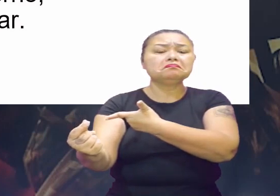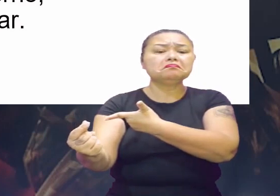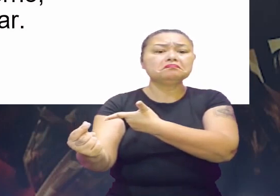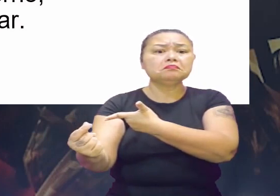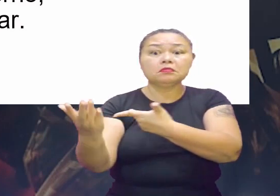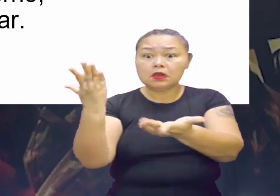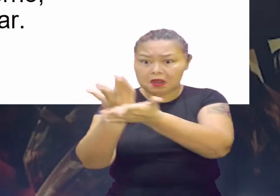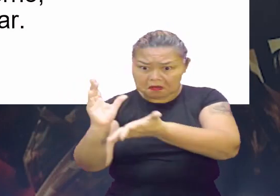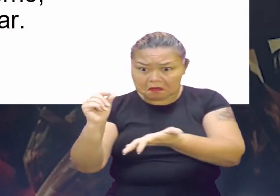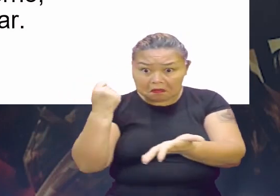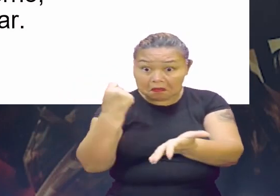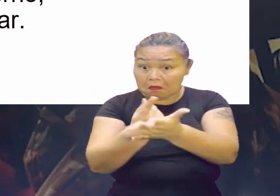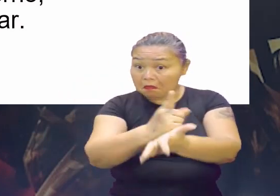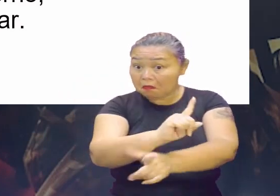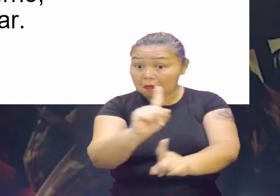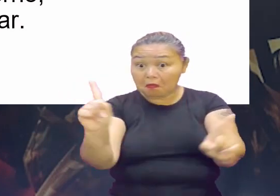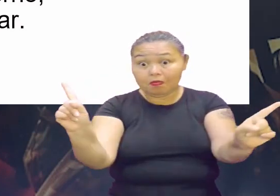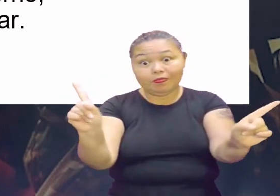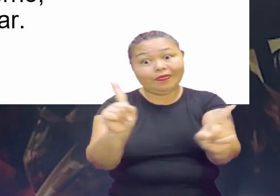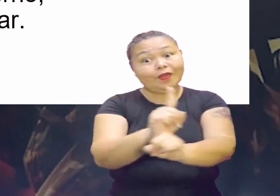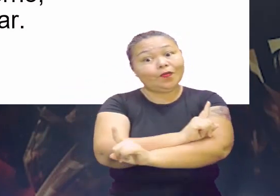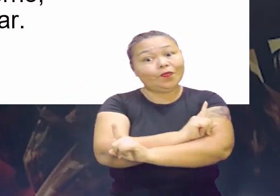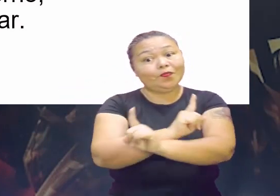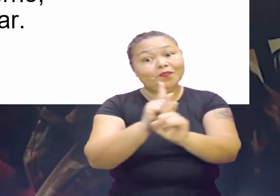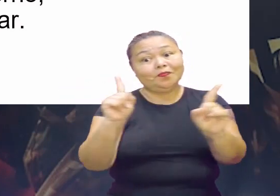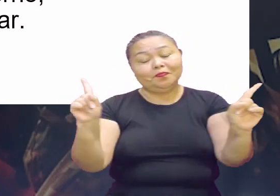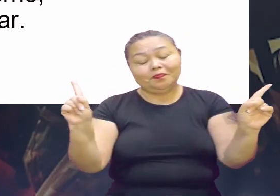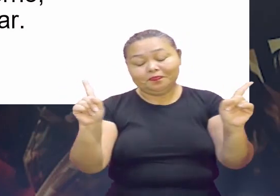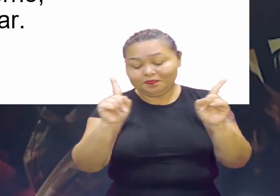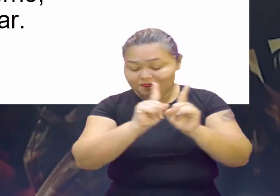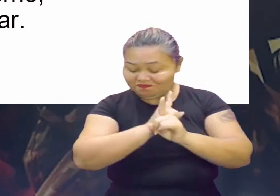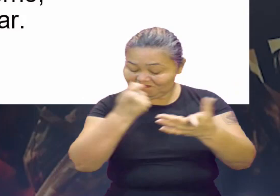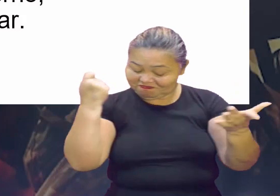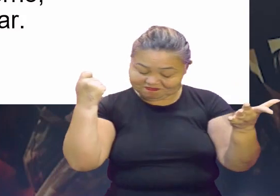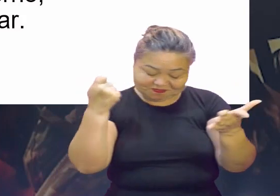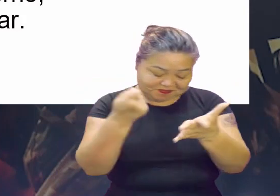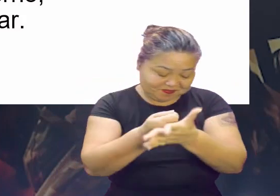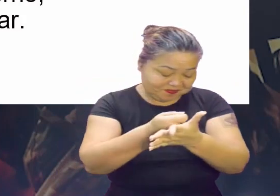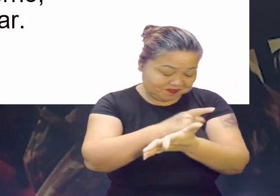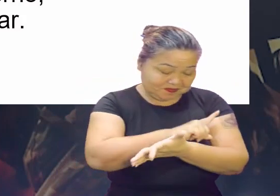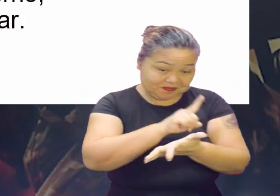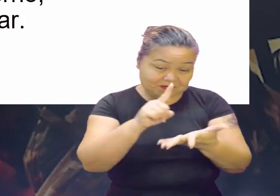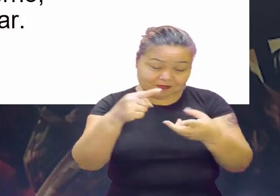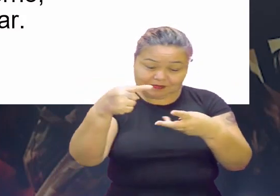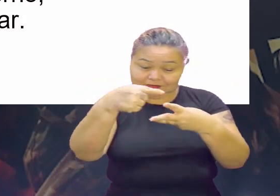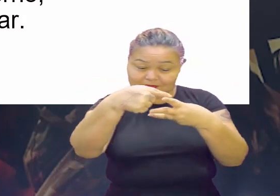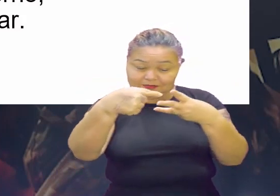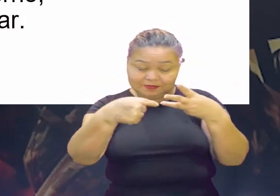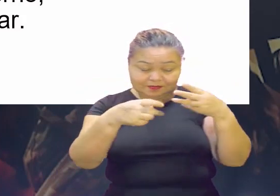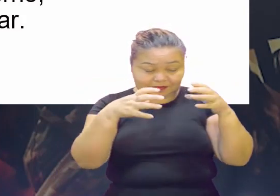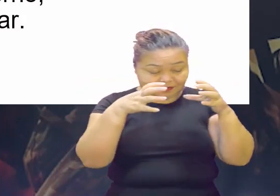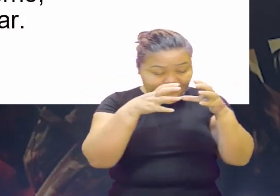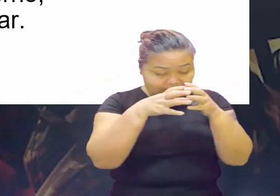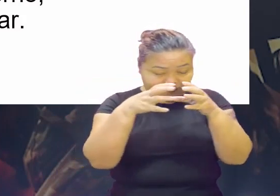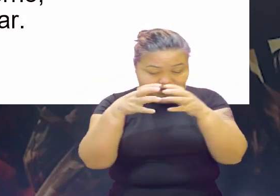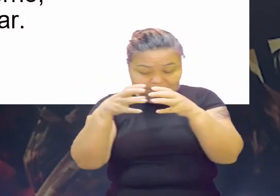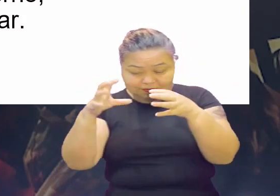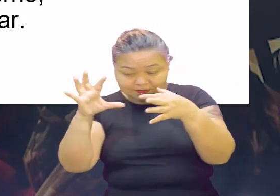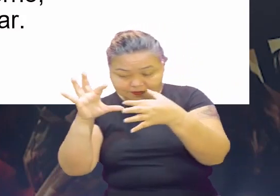Acabou ressarcindo? Não. Não pagou. Essas 3 classes vão se